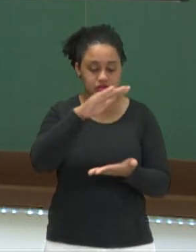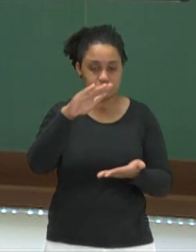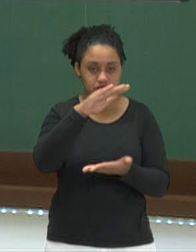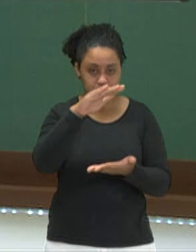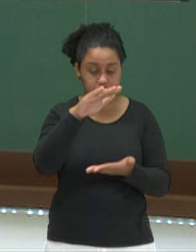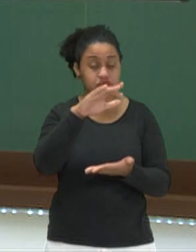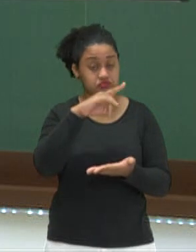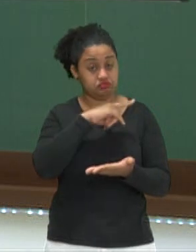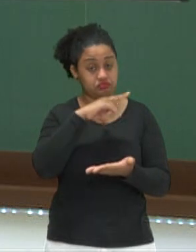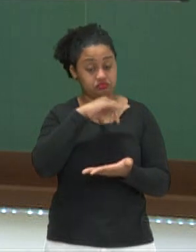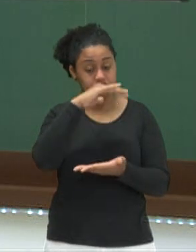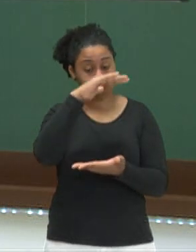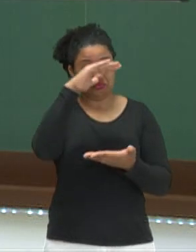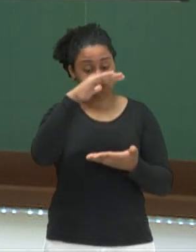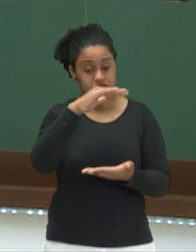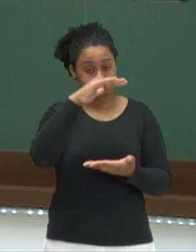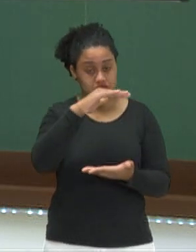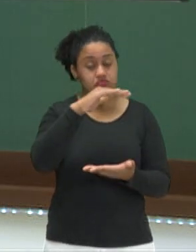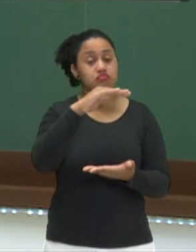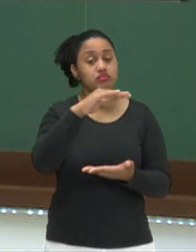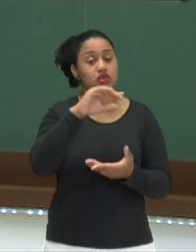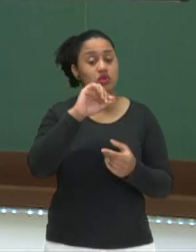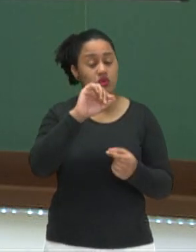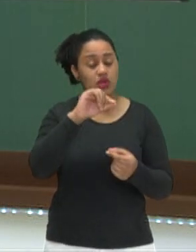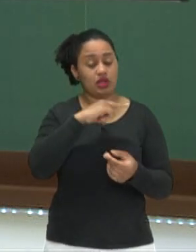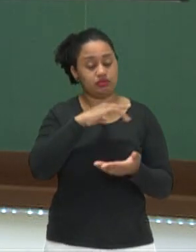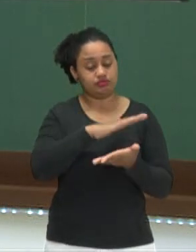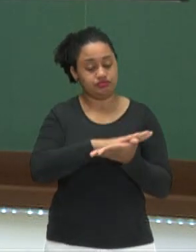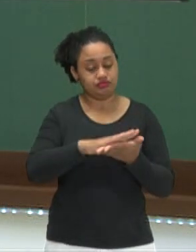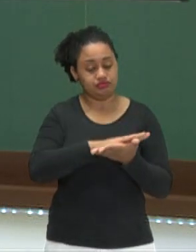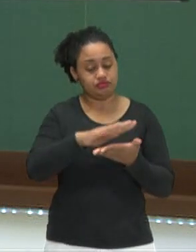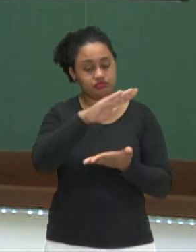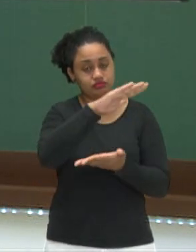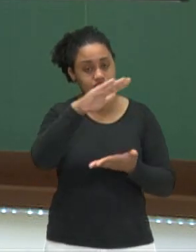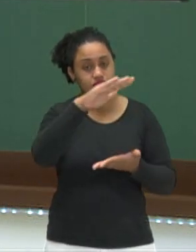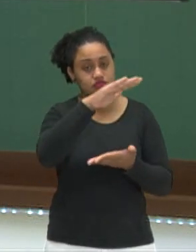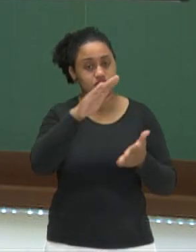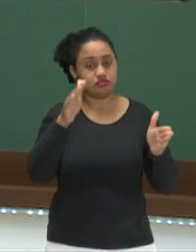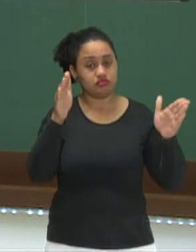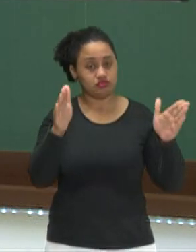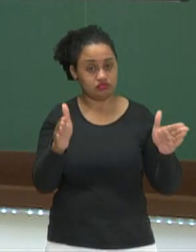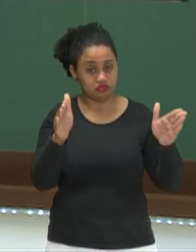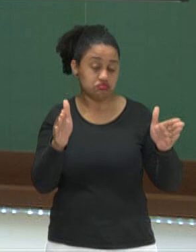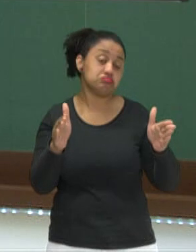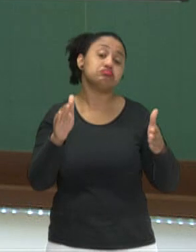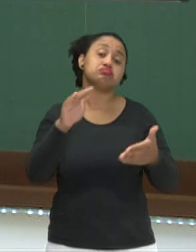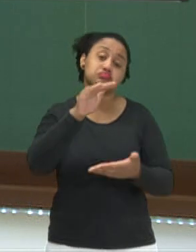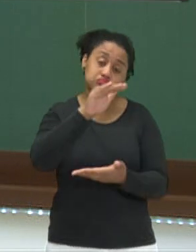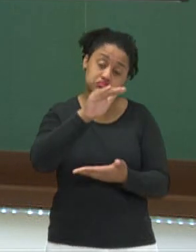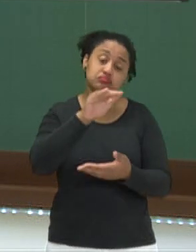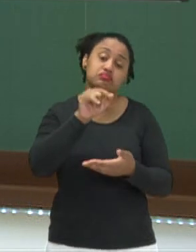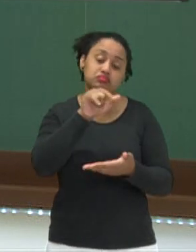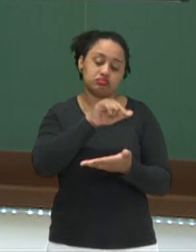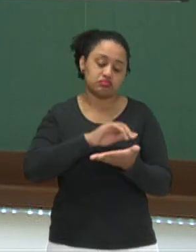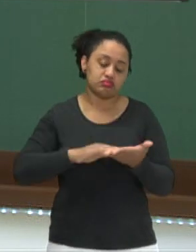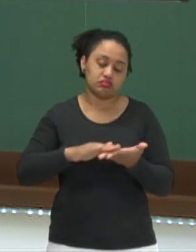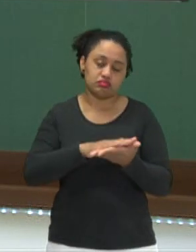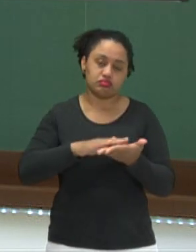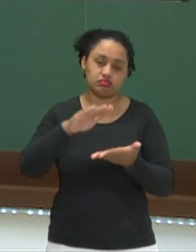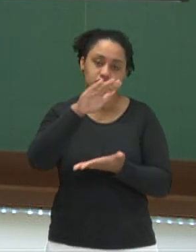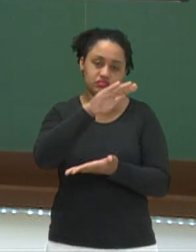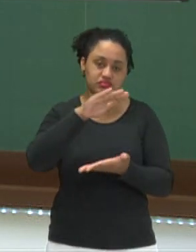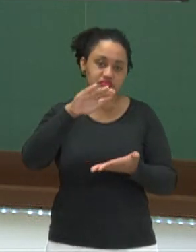dois planos, né? Cada uma das bases vão estar em dois planos que são paralelos distintos. E